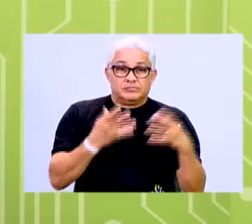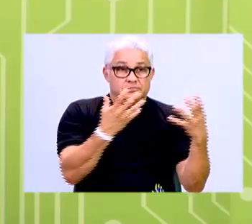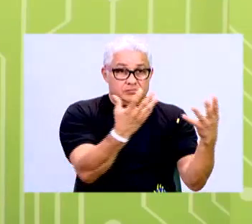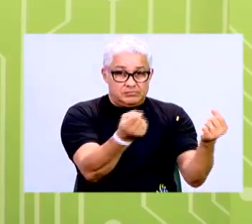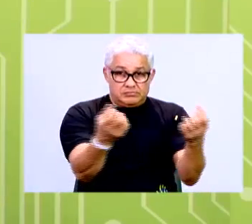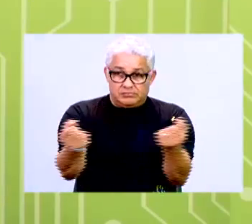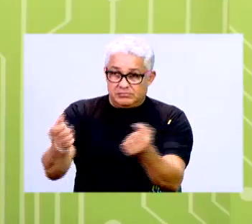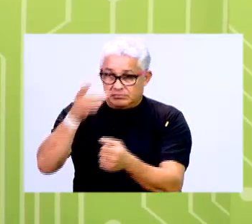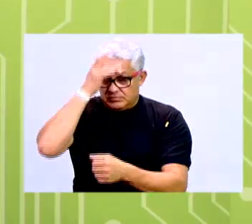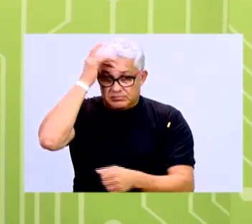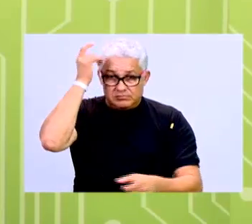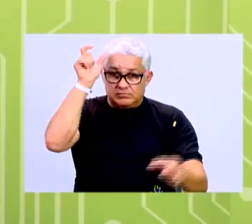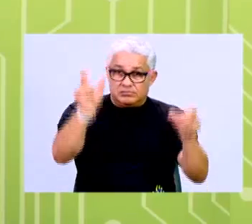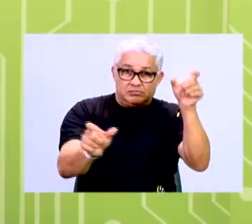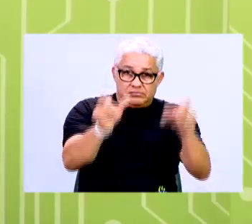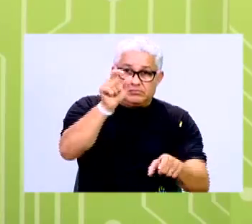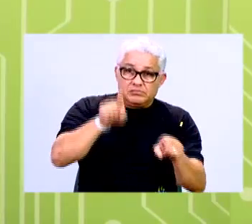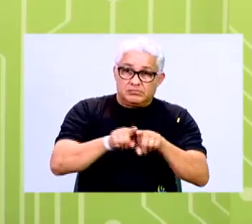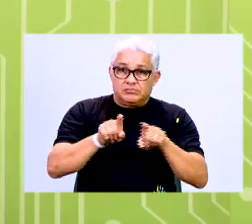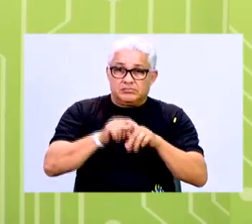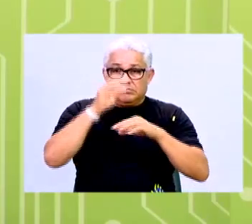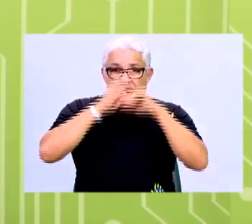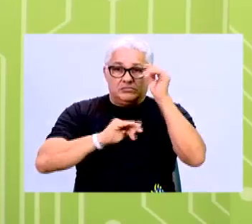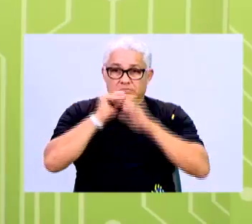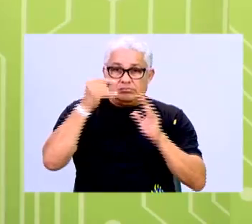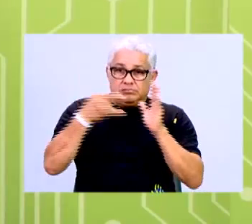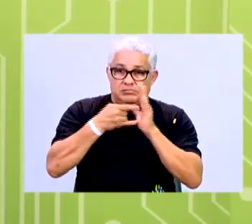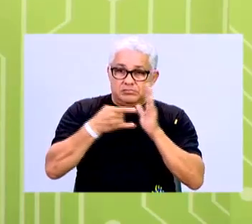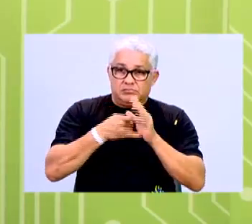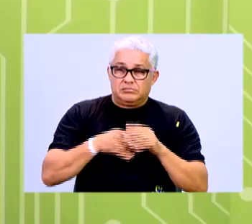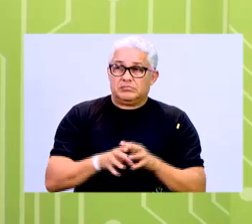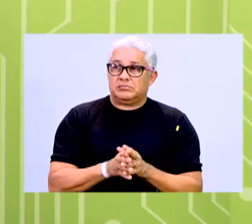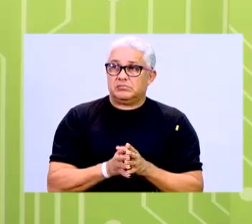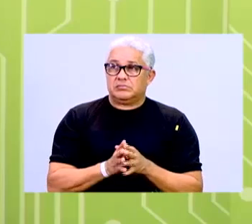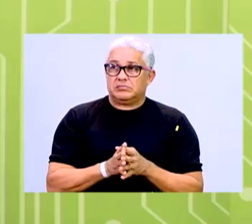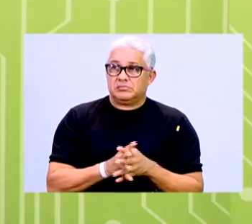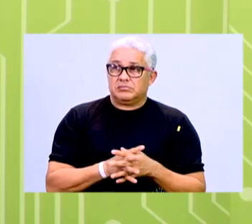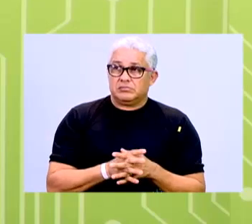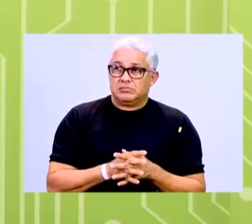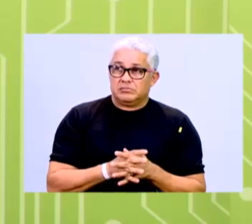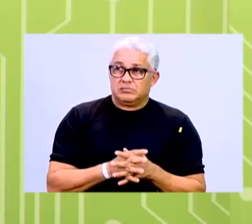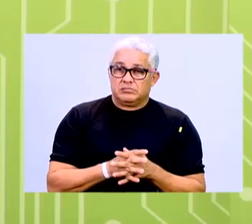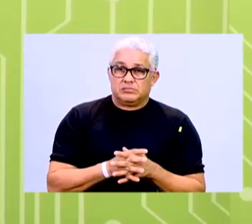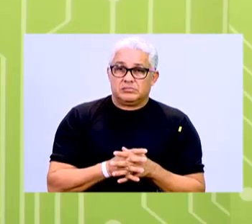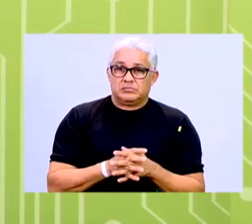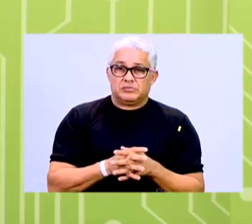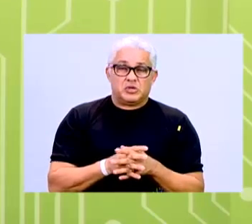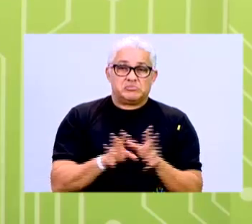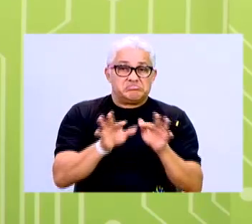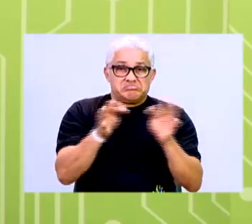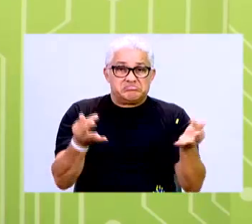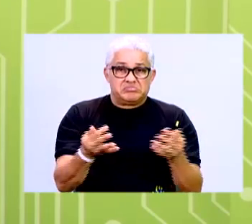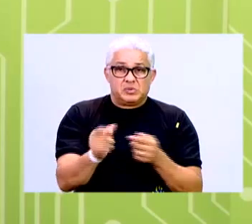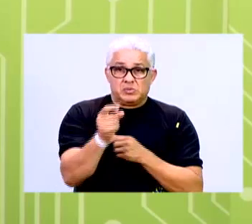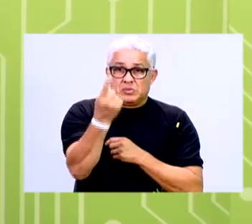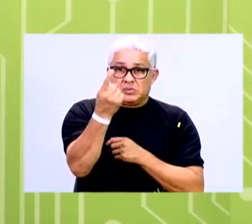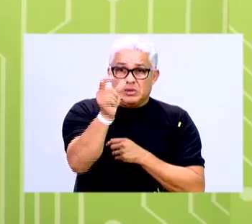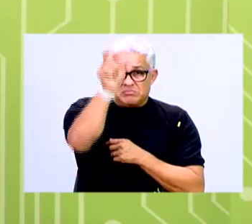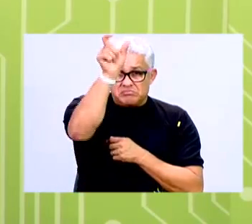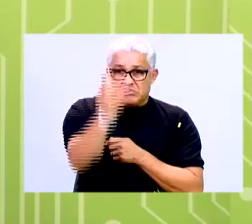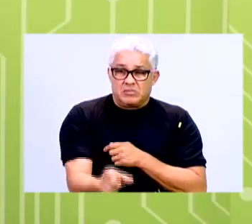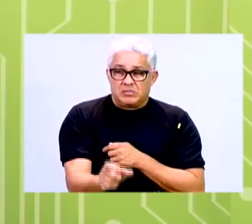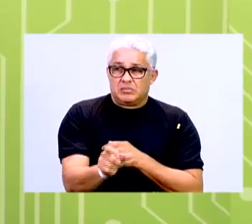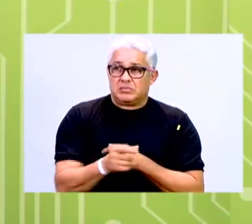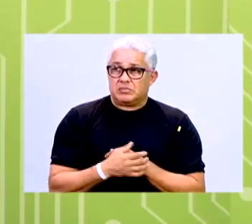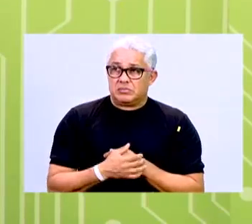pelos usuários e pelos desenvolvedores. Não adianta o requisito ser aceito simplesmente pelo usuário, né? E